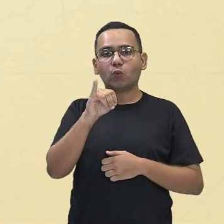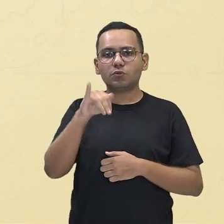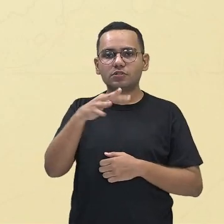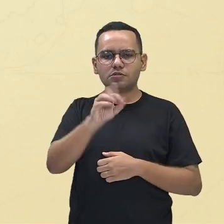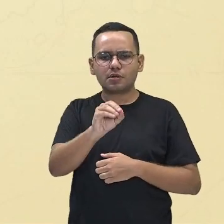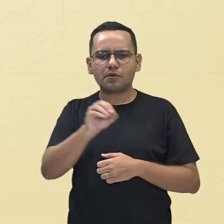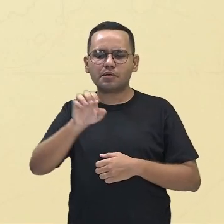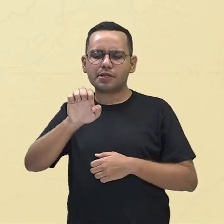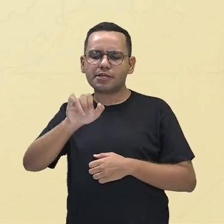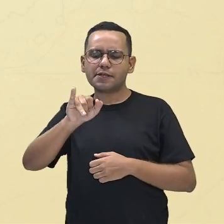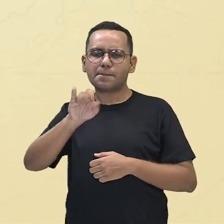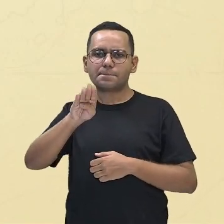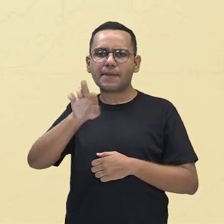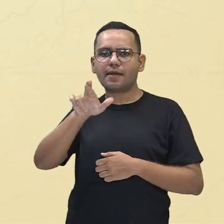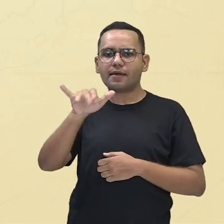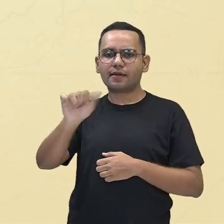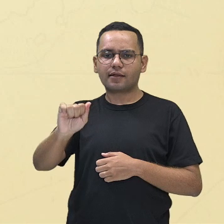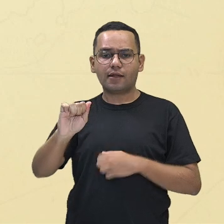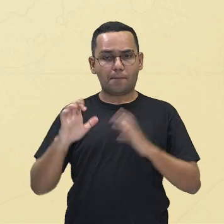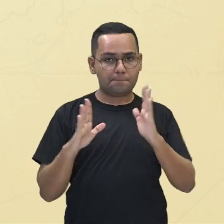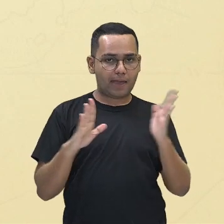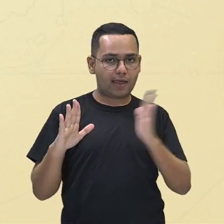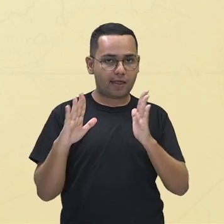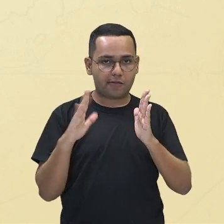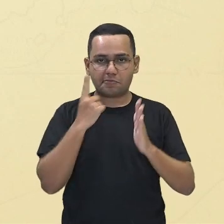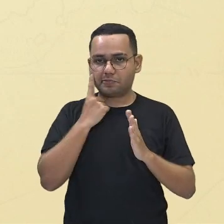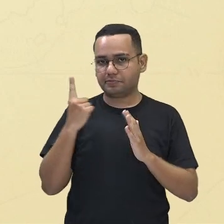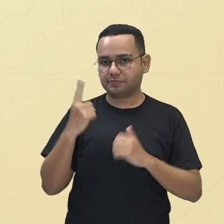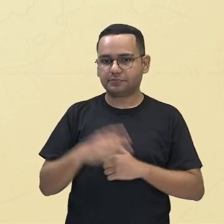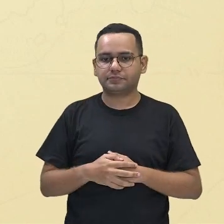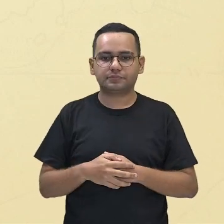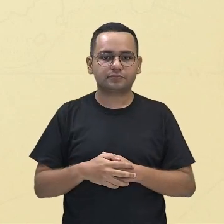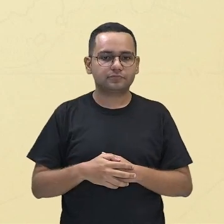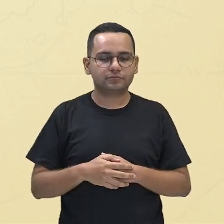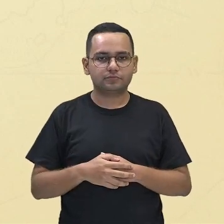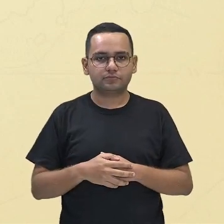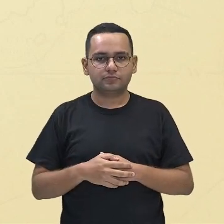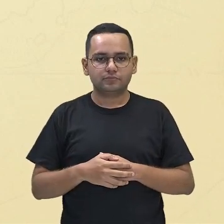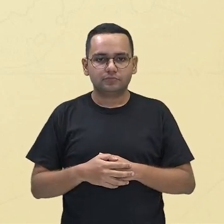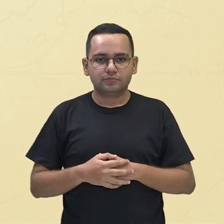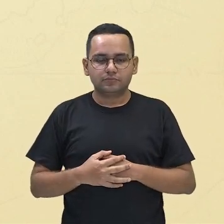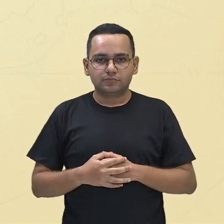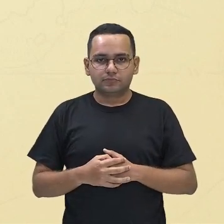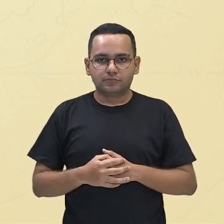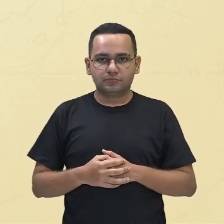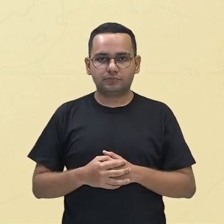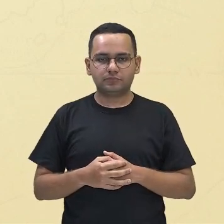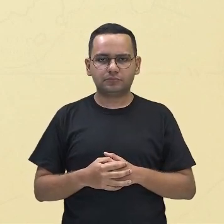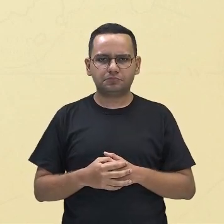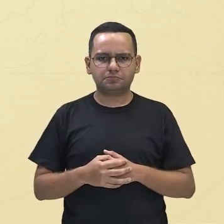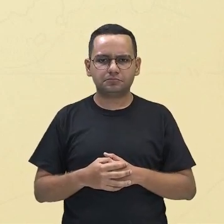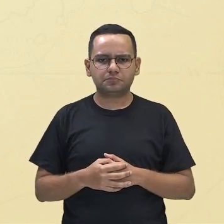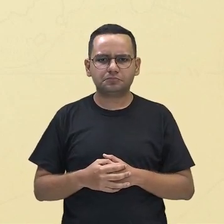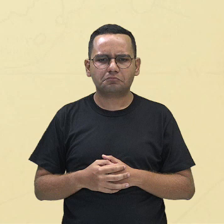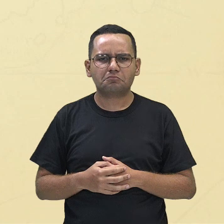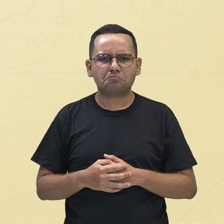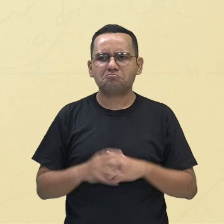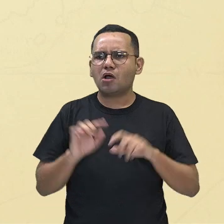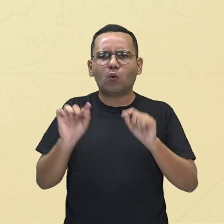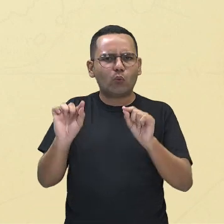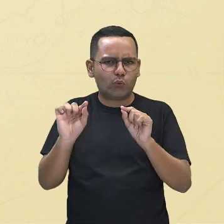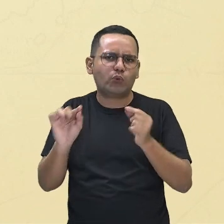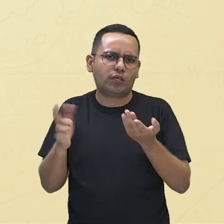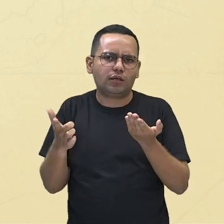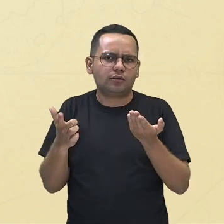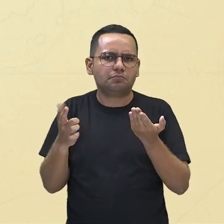ela acontece, né, entre 1580 a 1640. Mas o que seria essa União